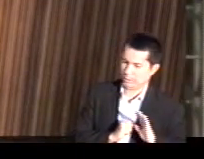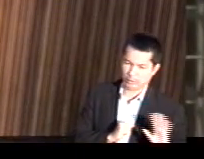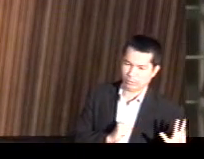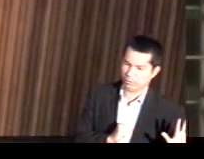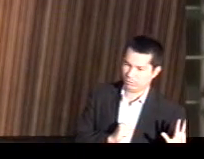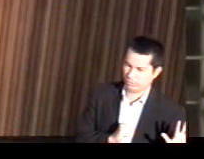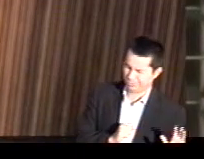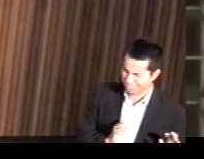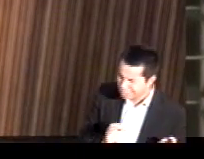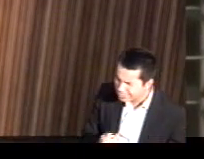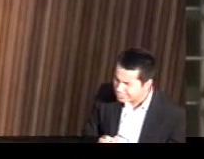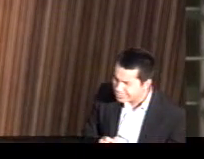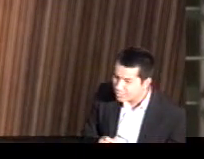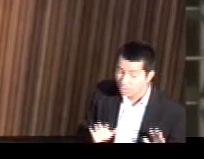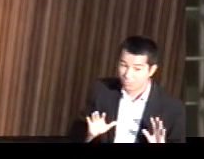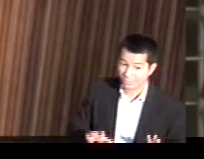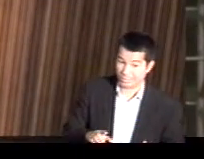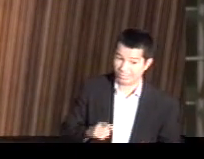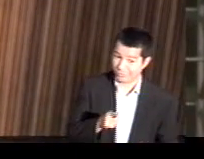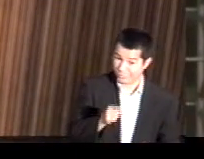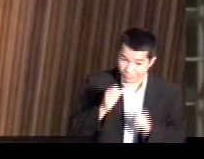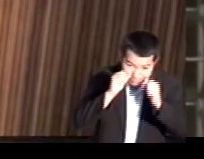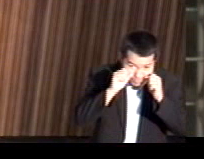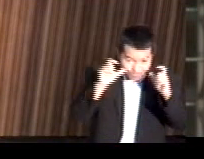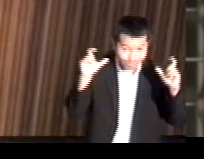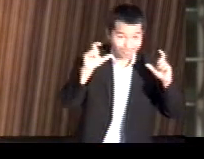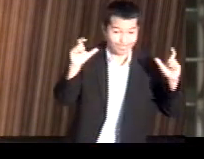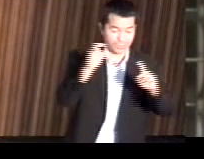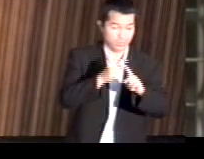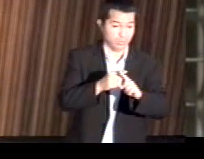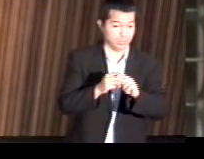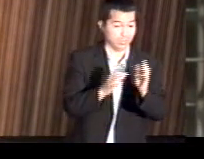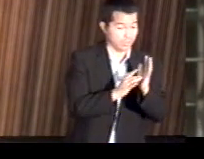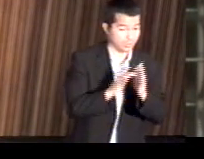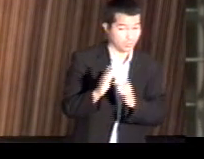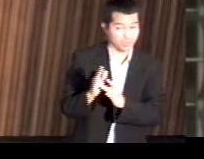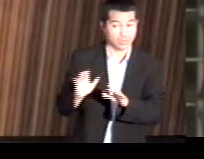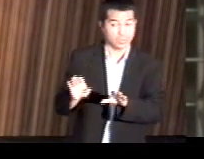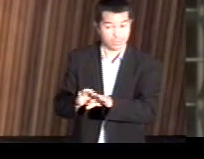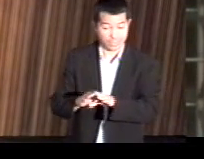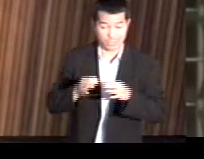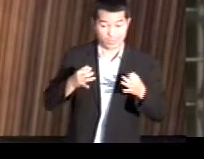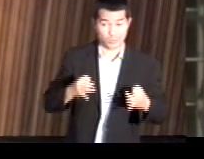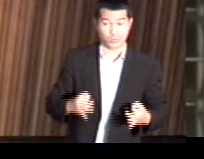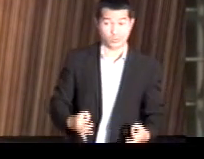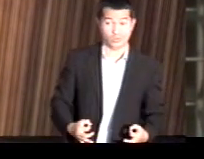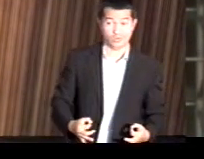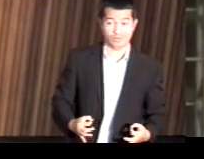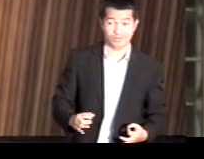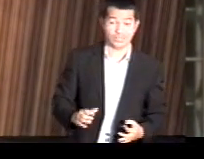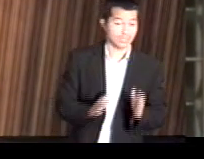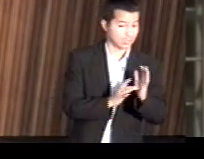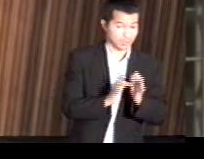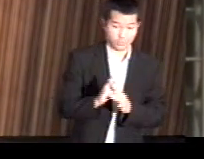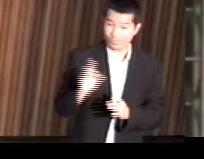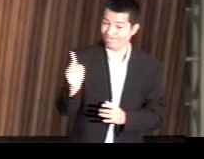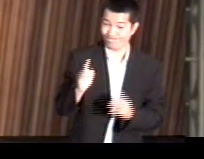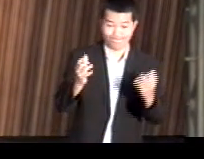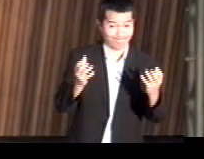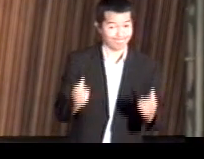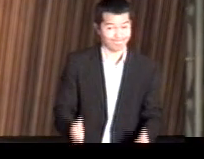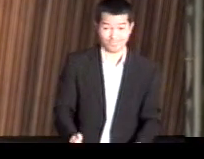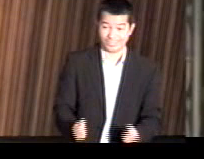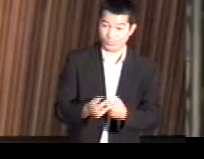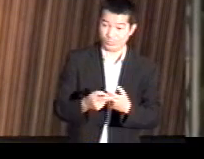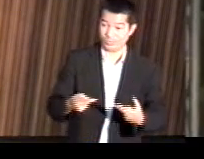de condenar, de punir, de agir com justiça. Um